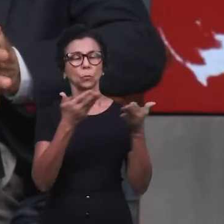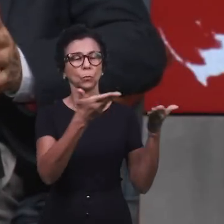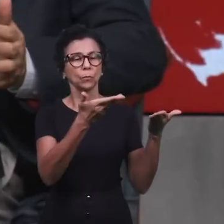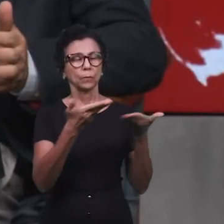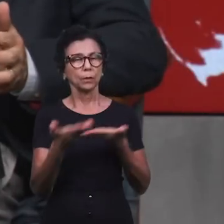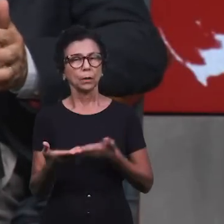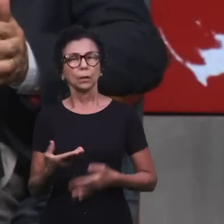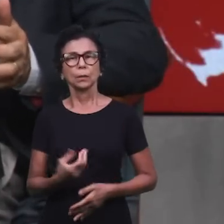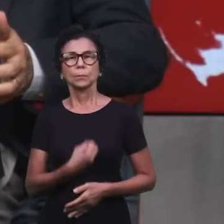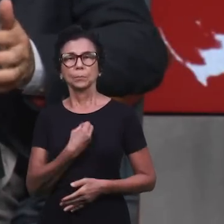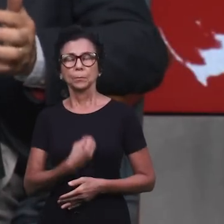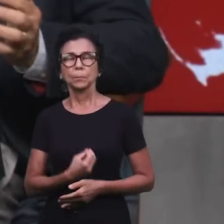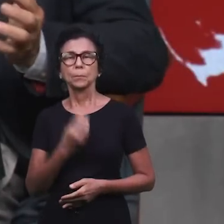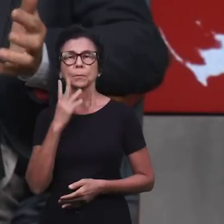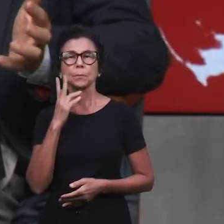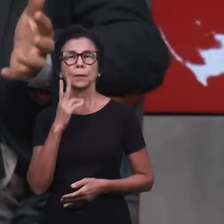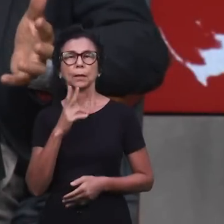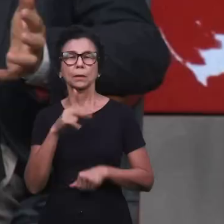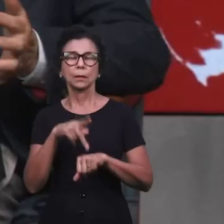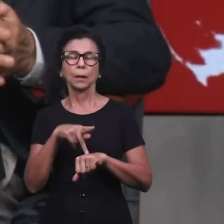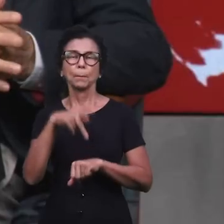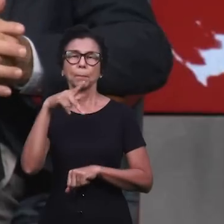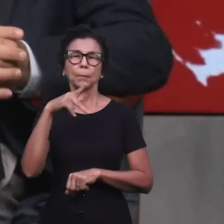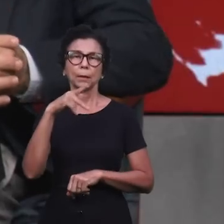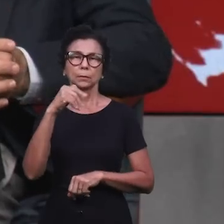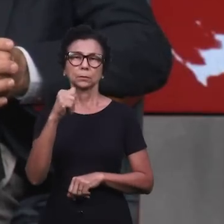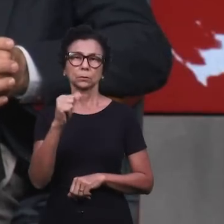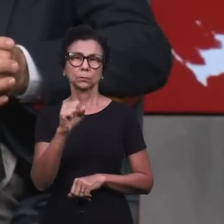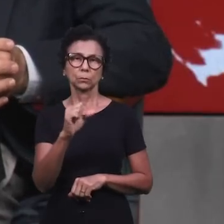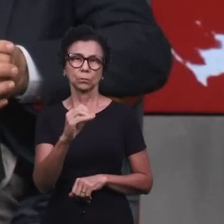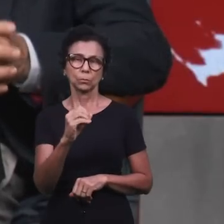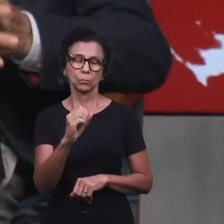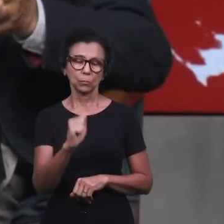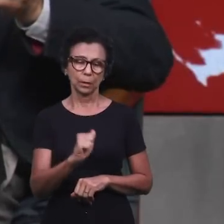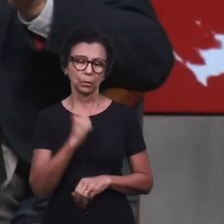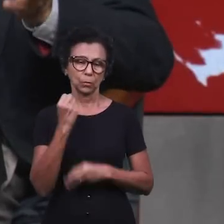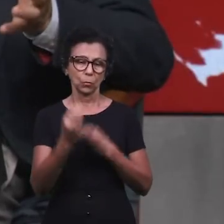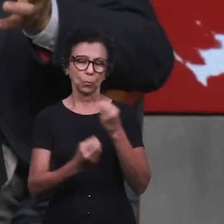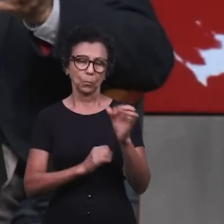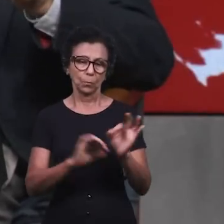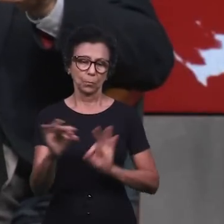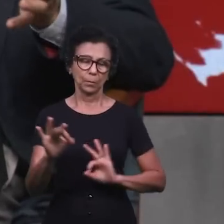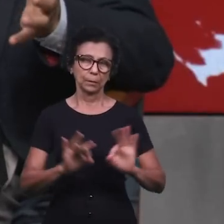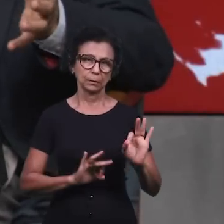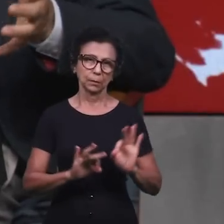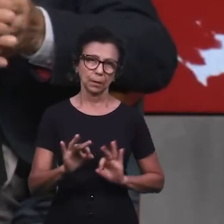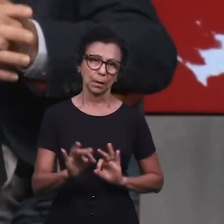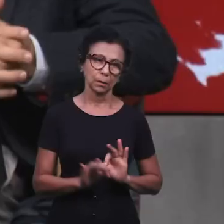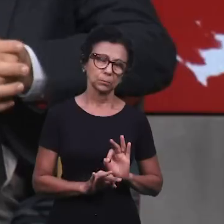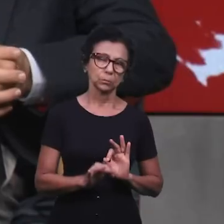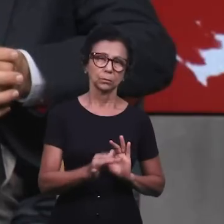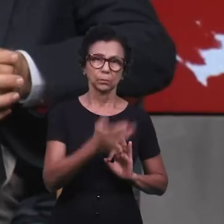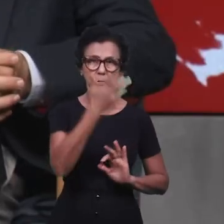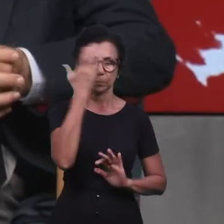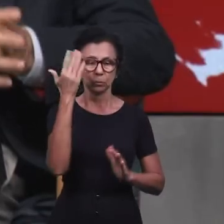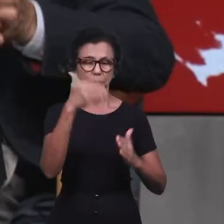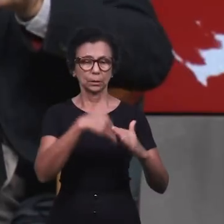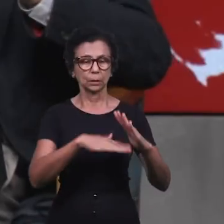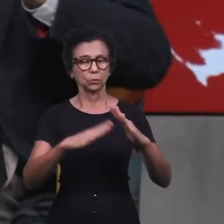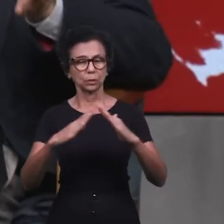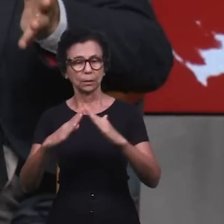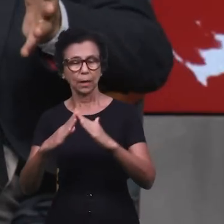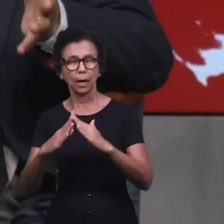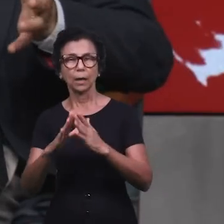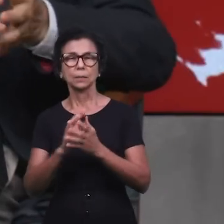orientações para como a Páscoa seria realizada. Então eles estavam dentro das suas casas,